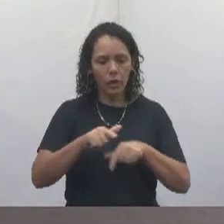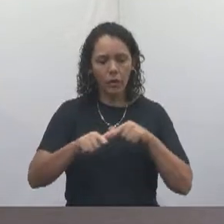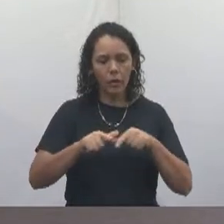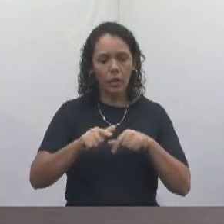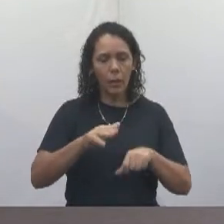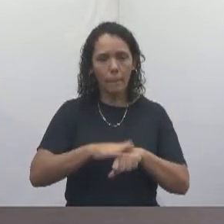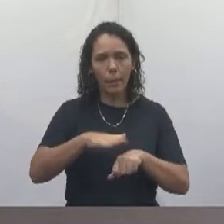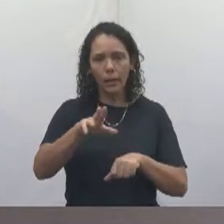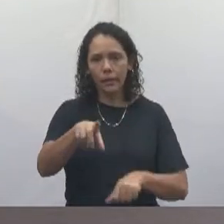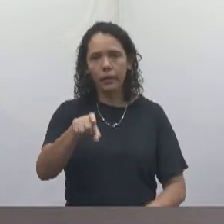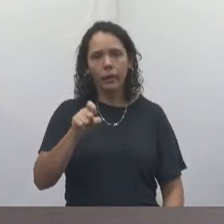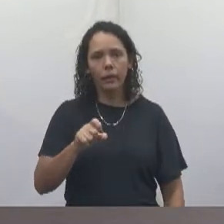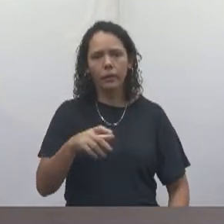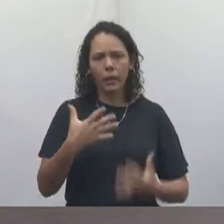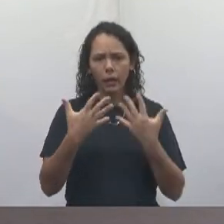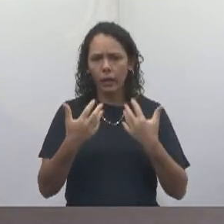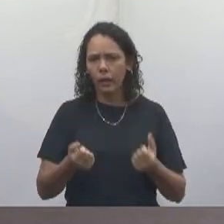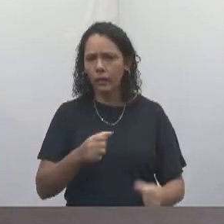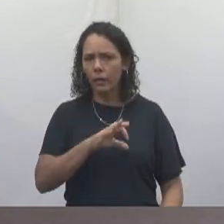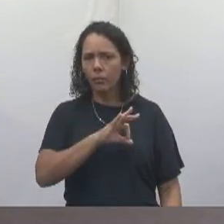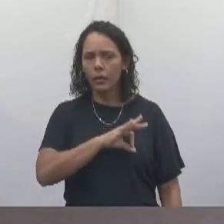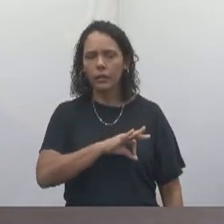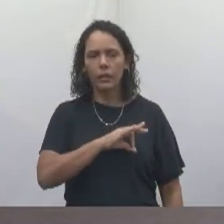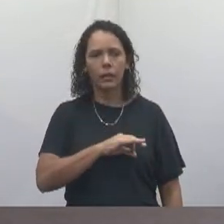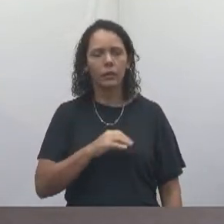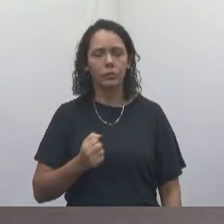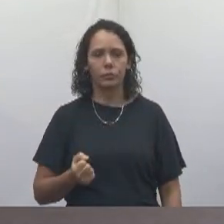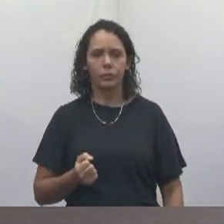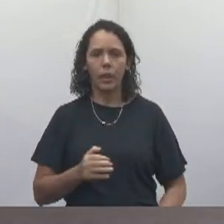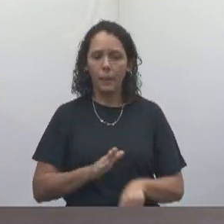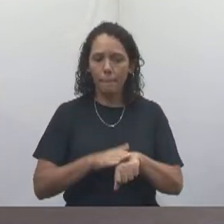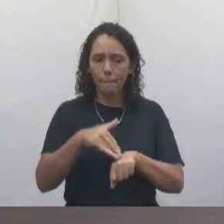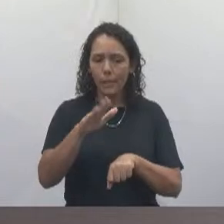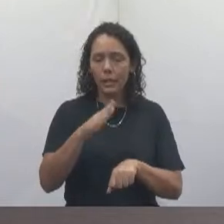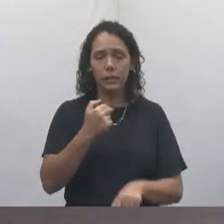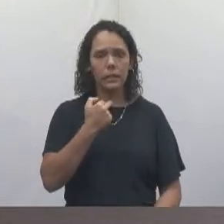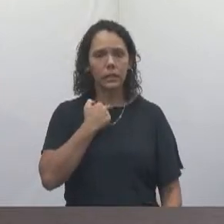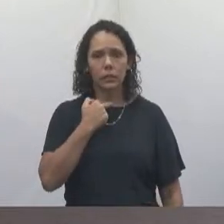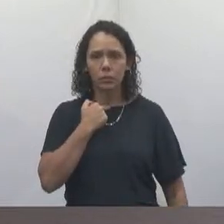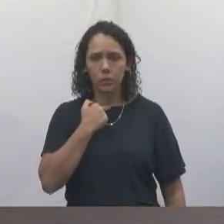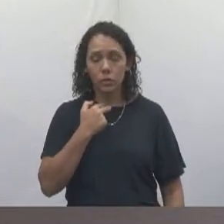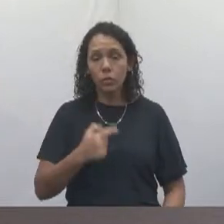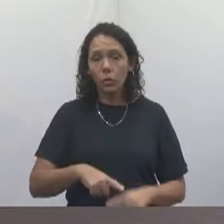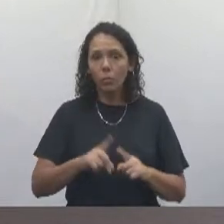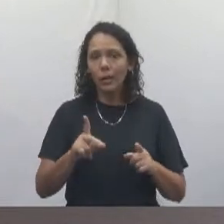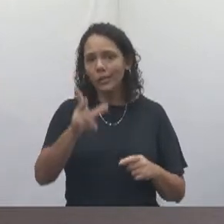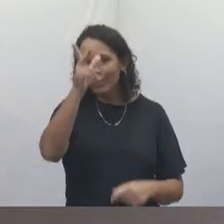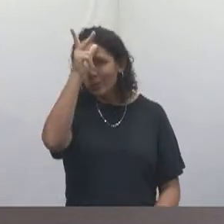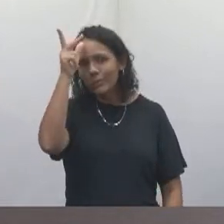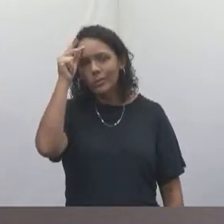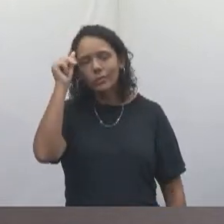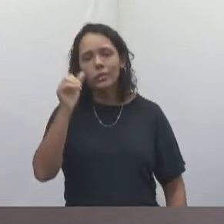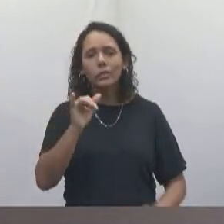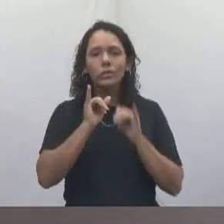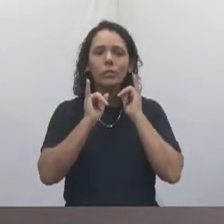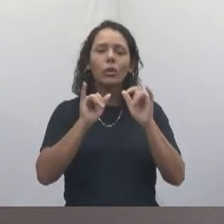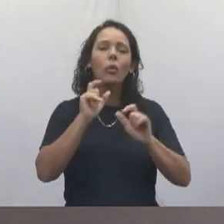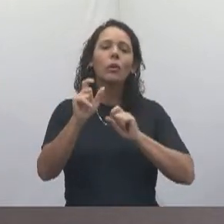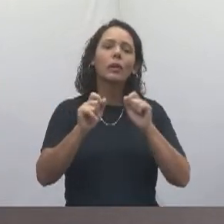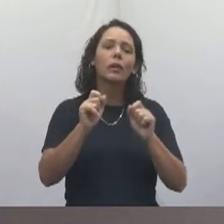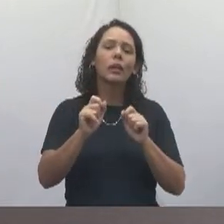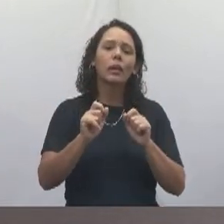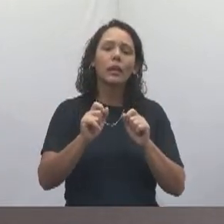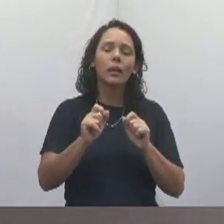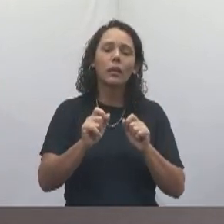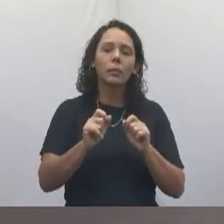Mas o prefeito disse que o auditor, né, do Tribunal de Contas disse que errou. Nós temos uma reunião